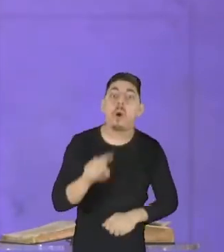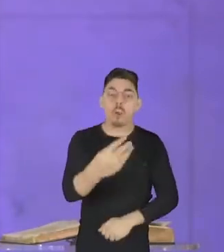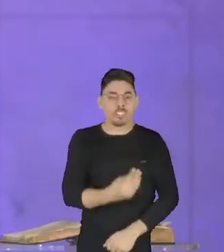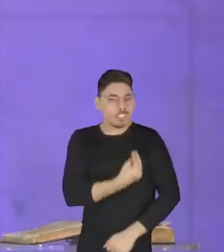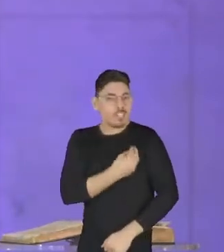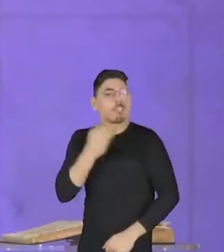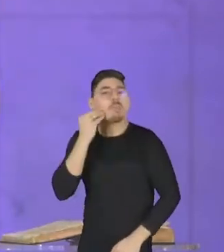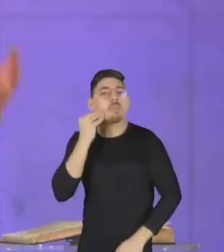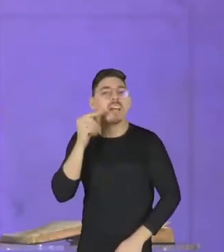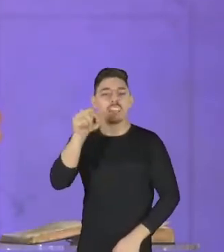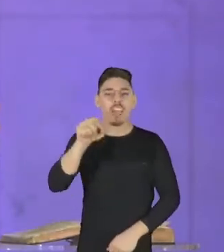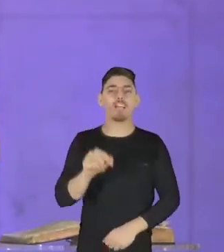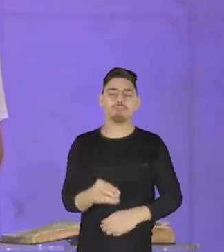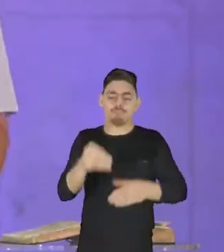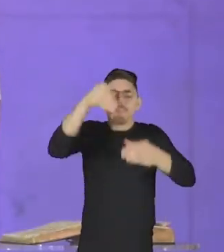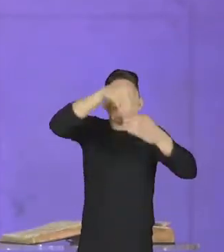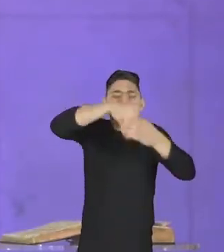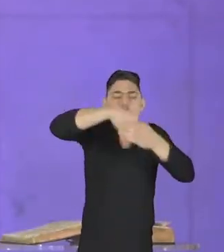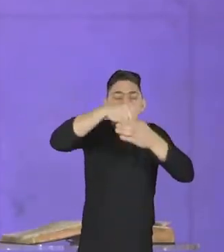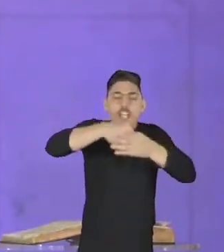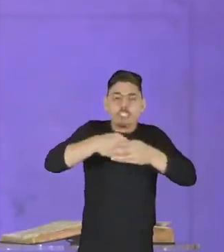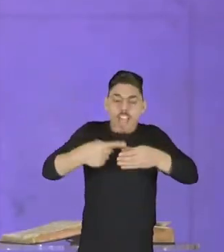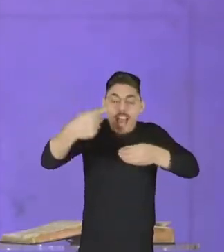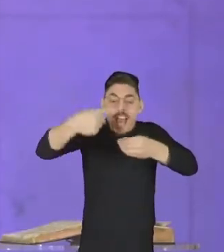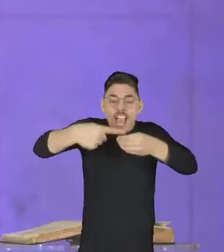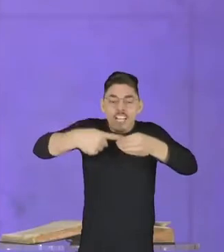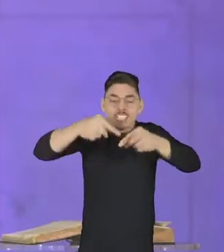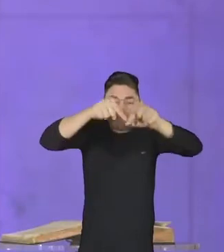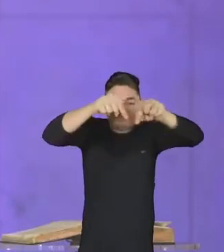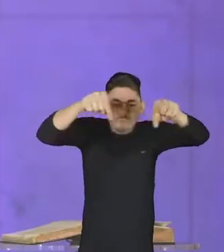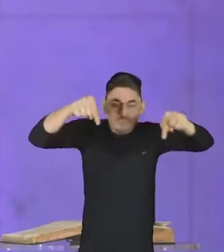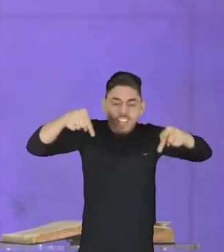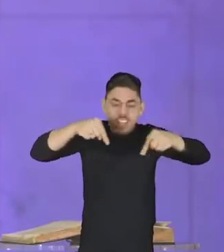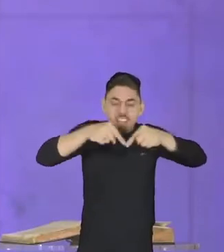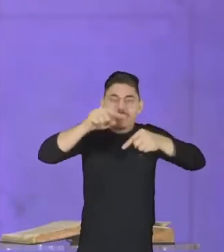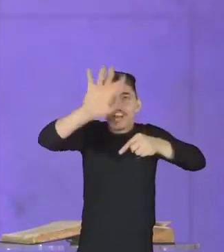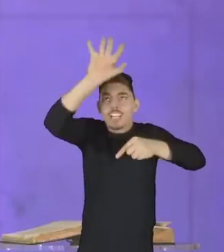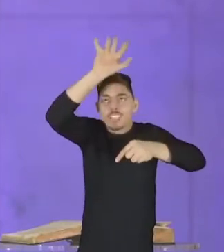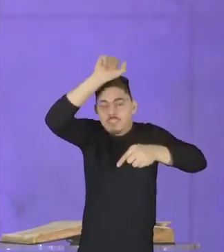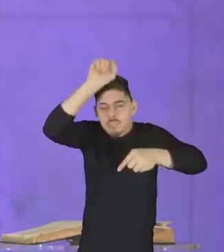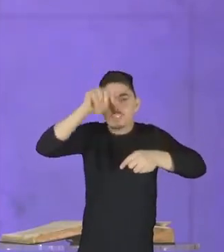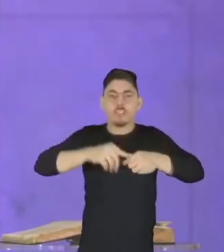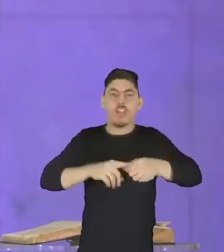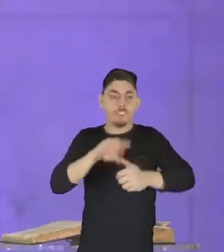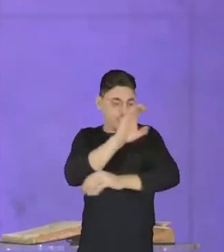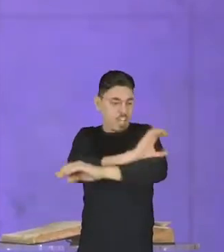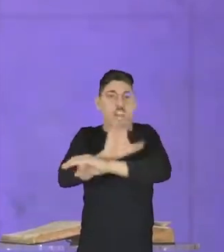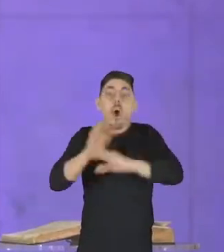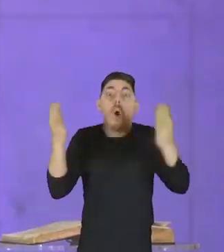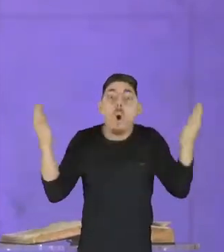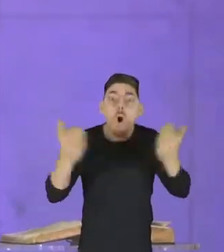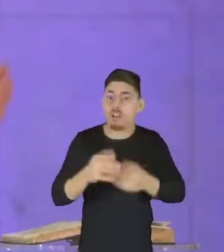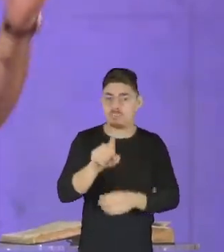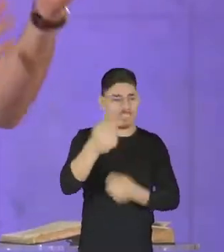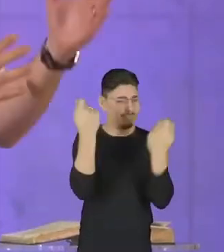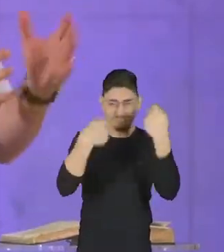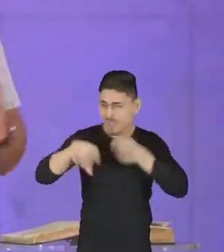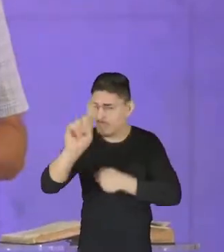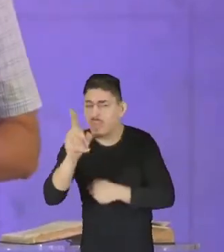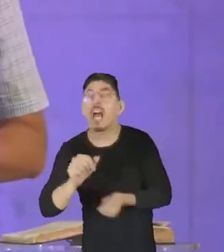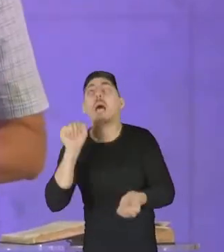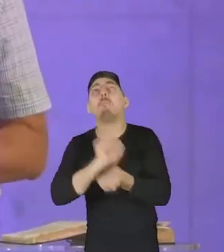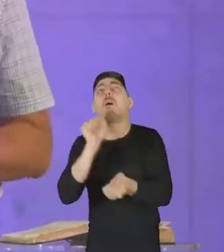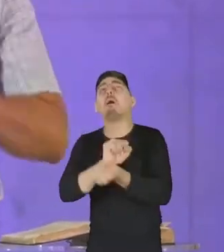viver dentro desse contexto das promessas de Deus na sua vida hoje. Você não precisa esperar